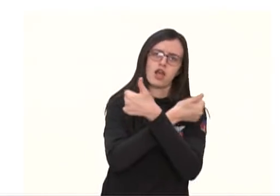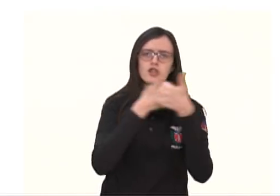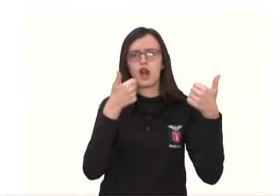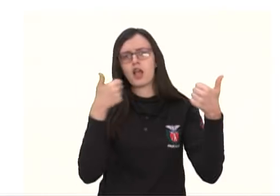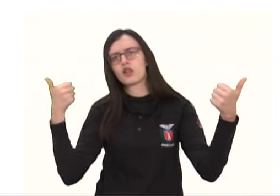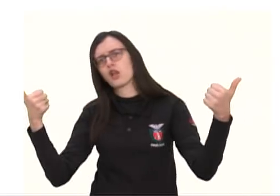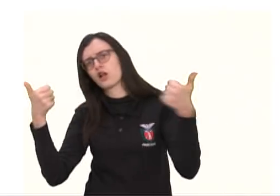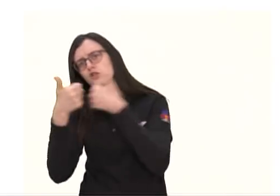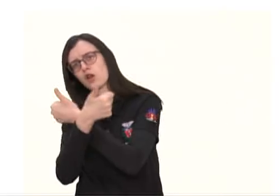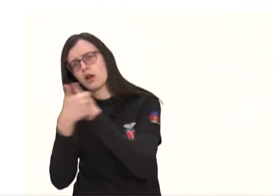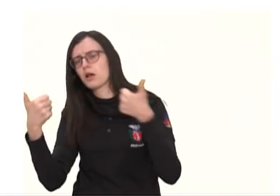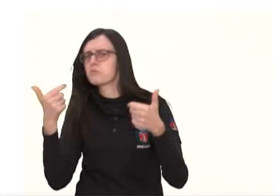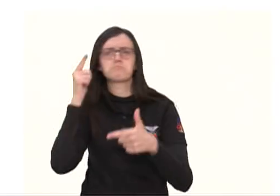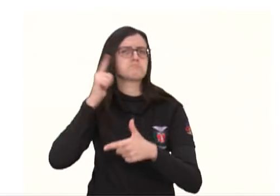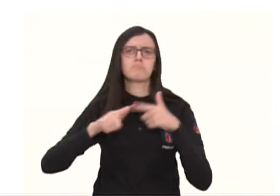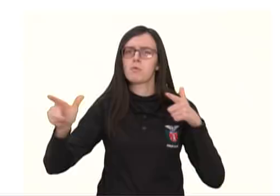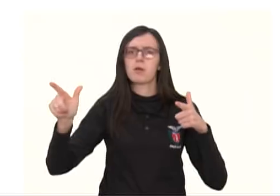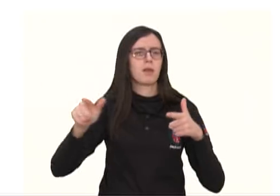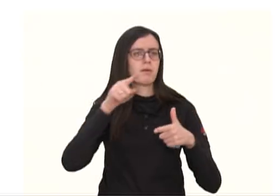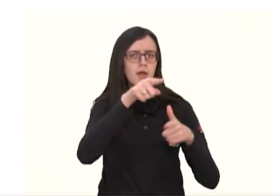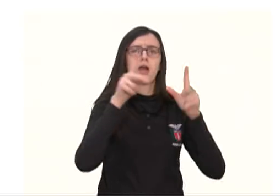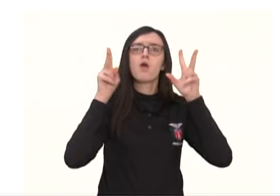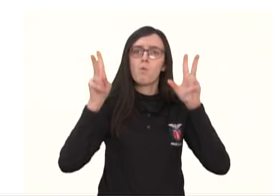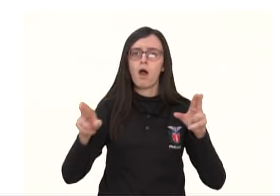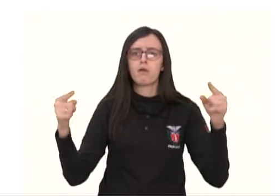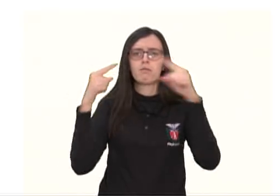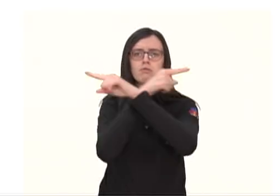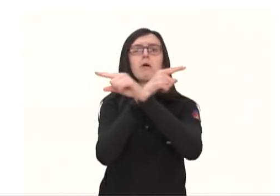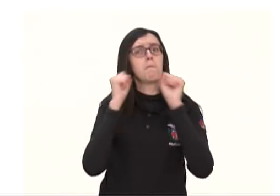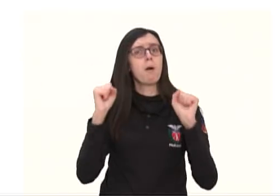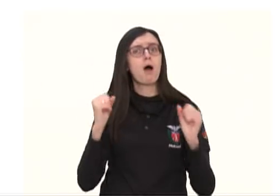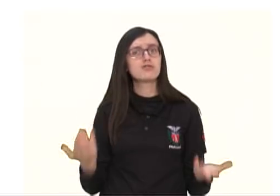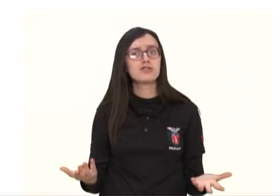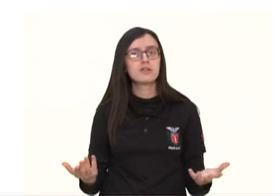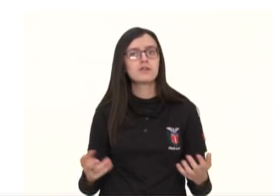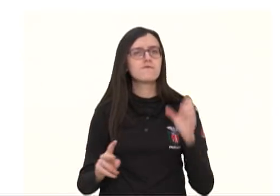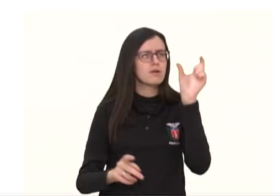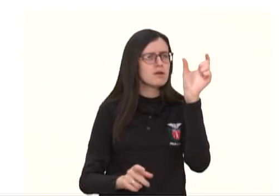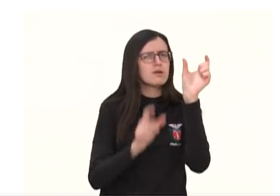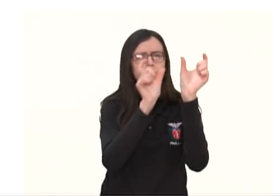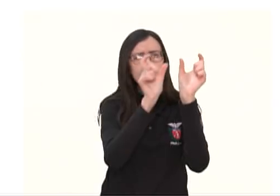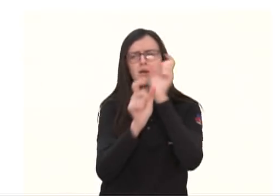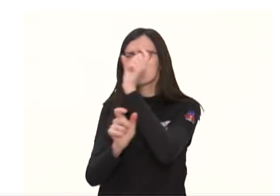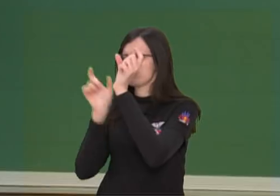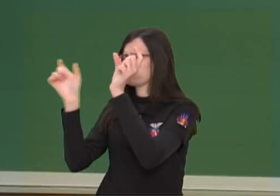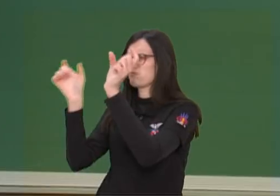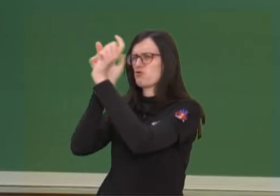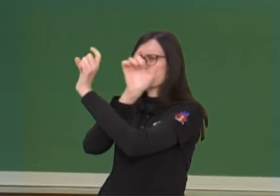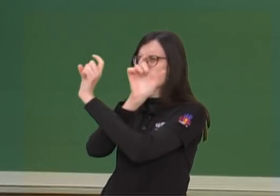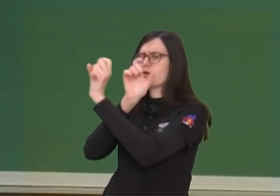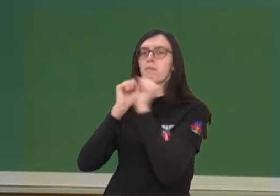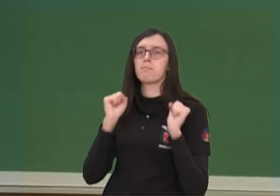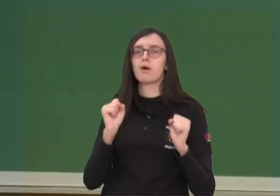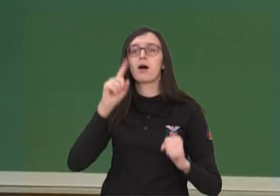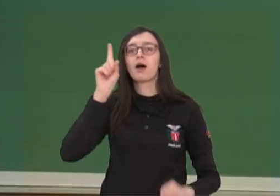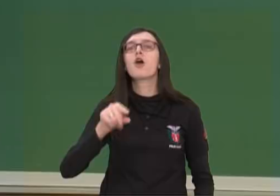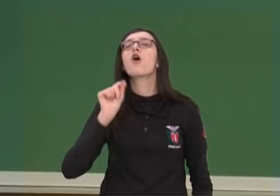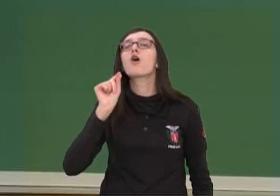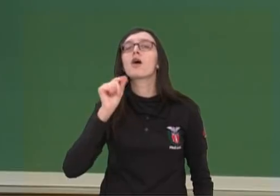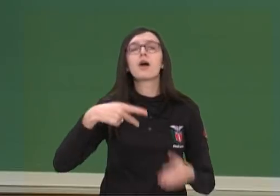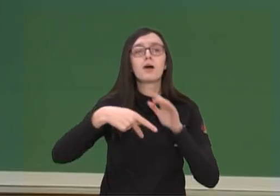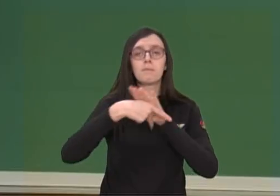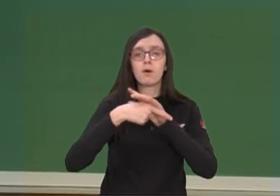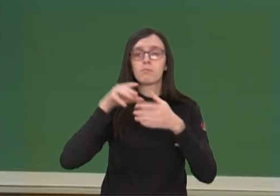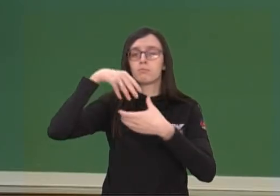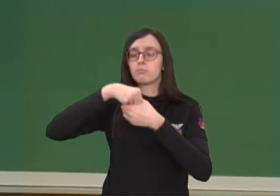pegar um número mais o outro, ou eu inverter essa ordem dessa soma. Isso é uma propriedade